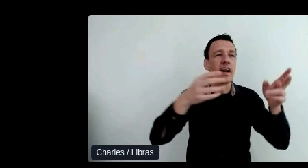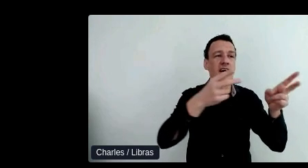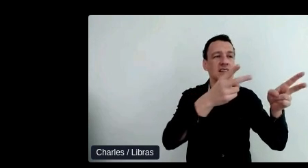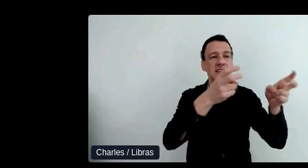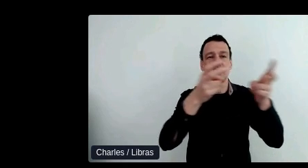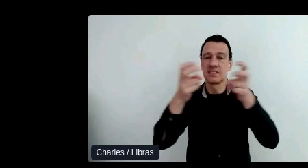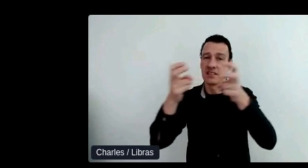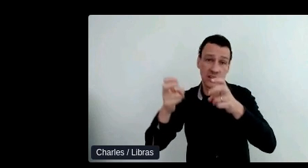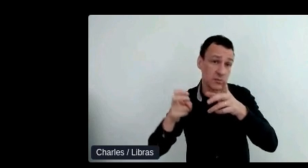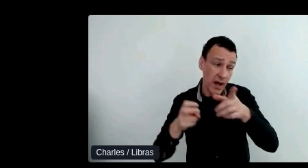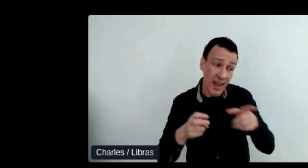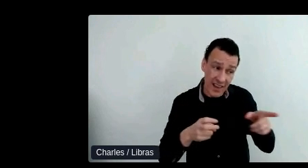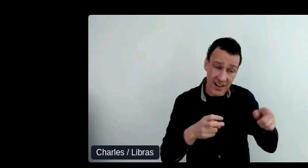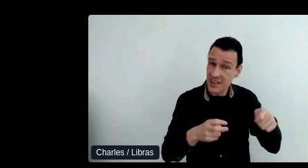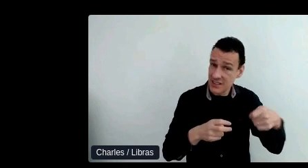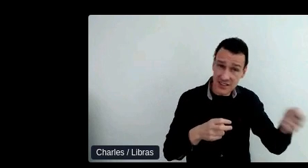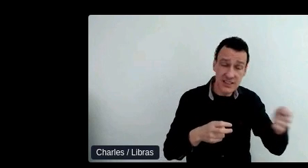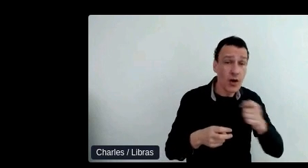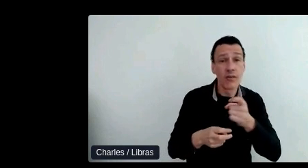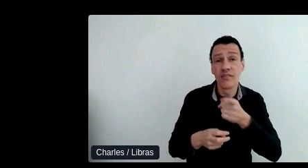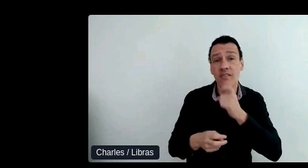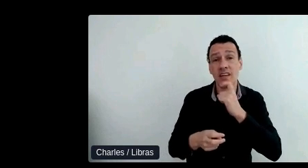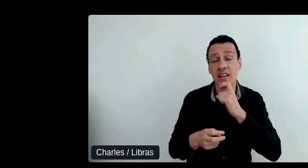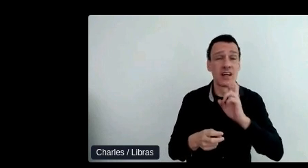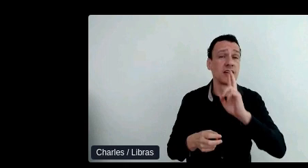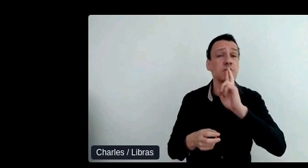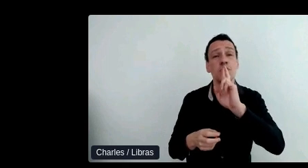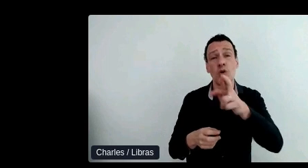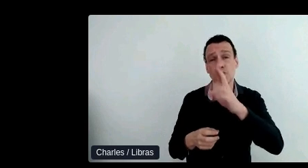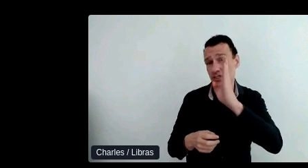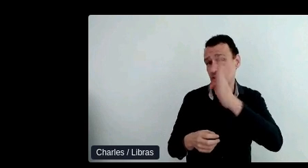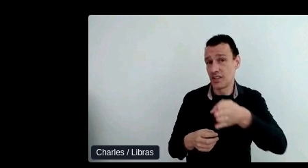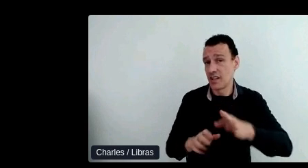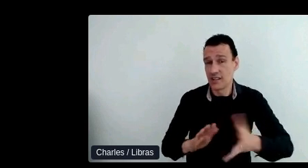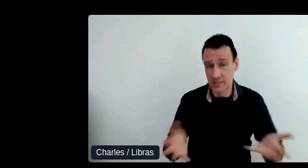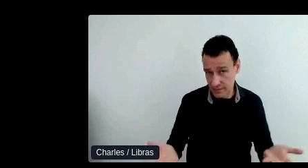e crua como a ciência tem que ser. E é isso.